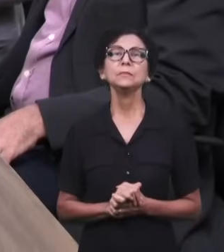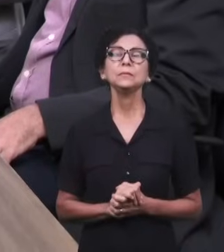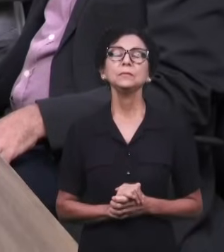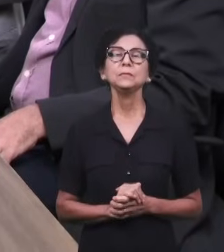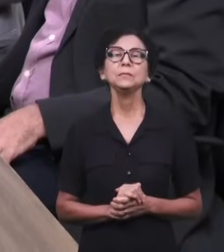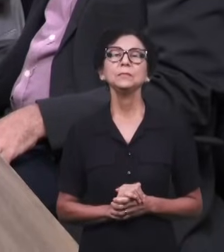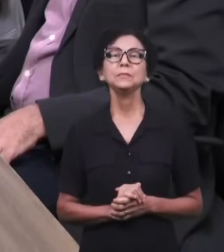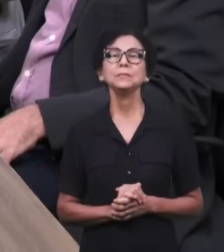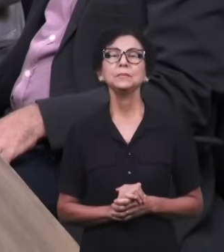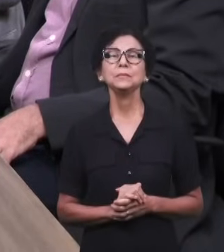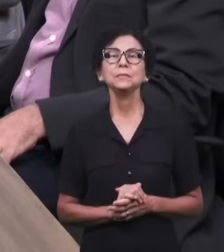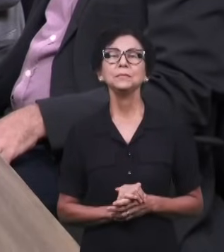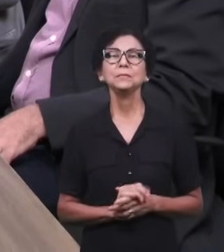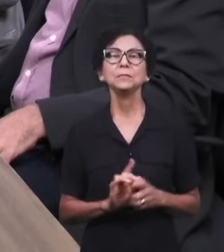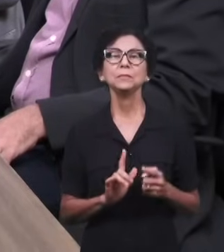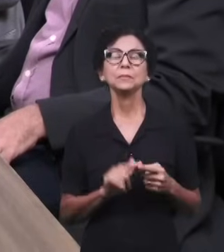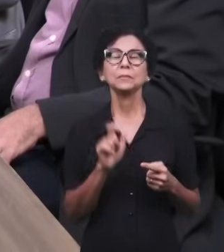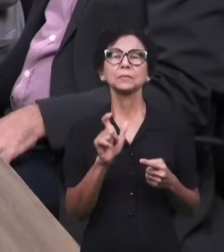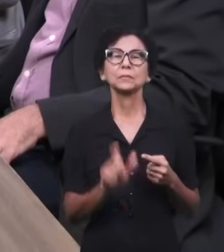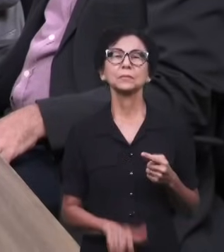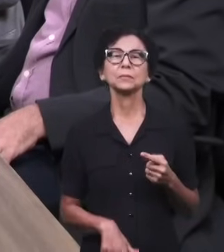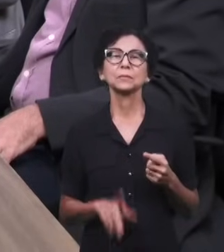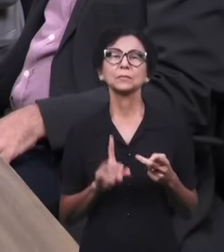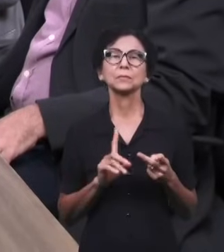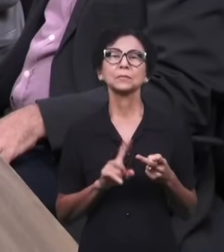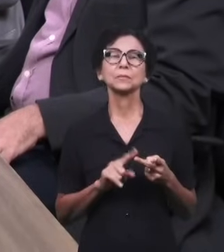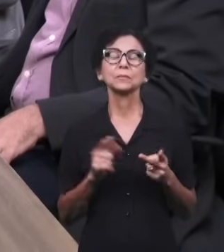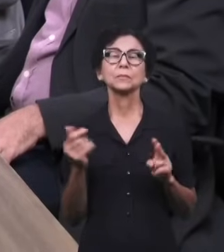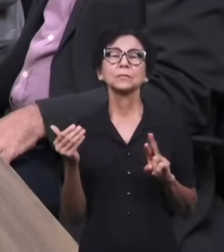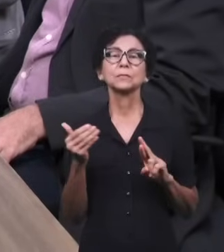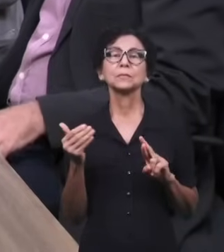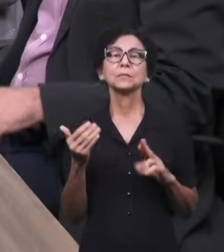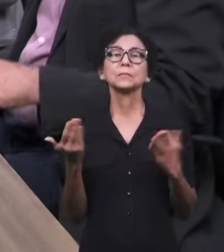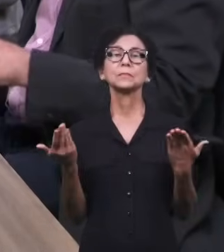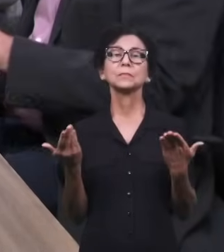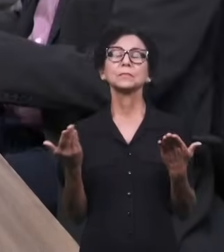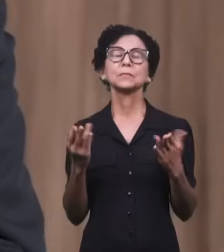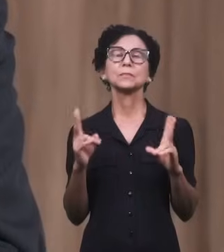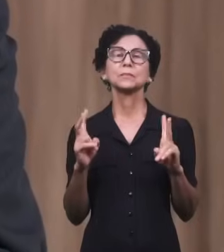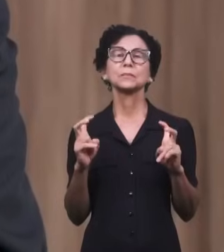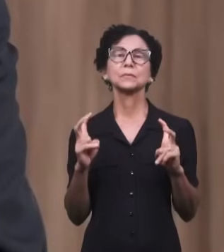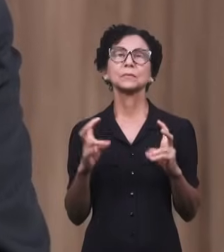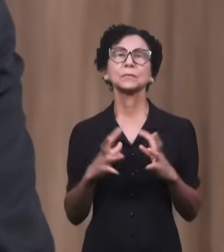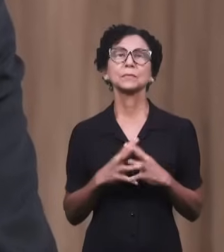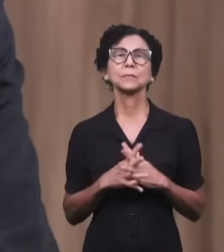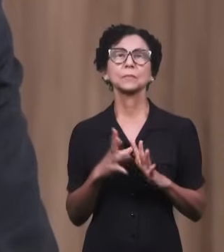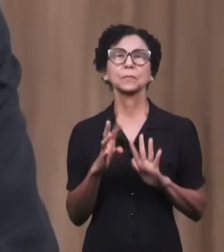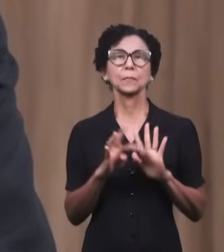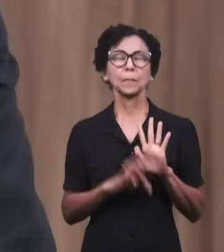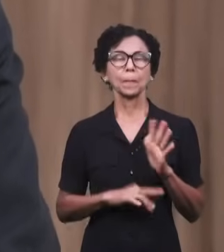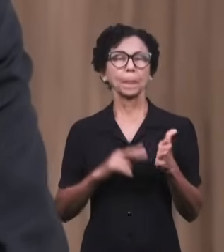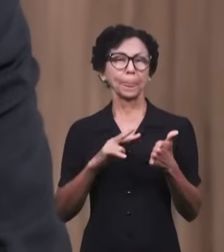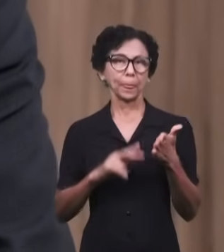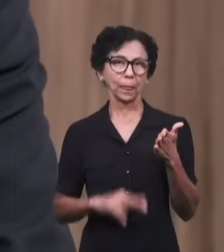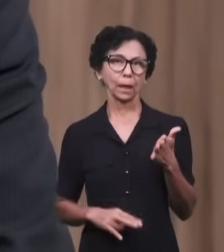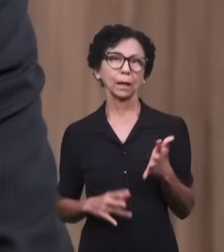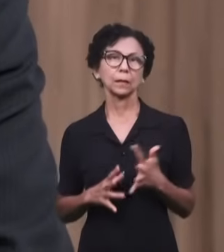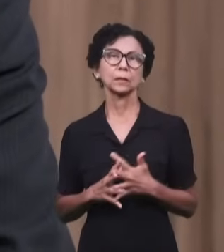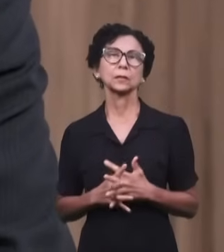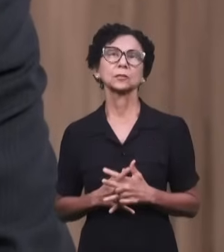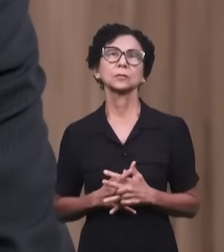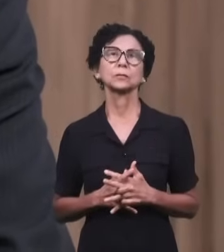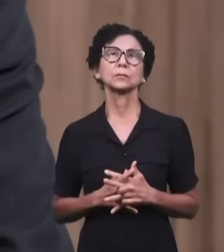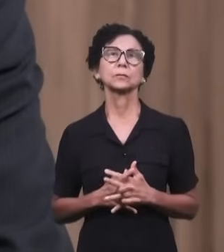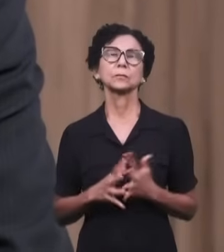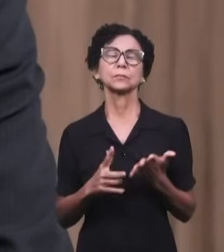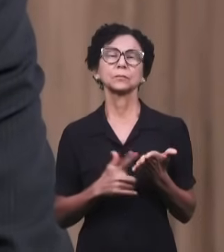qual a circunstância que nós vamos trabalhar em cima dela hoje. Bom, o texto que vamos ler aqui